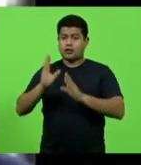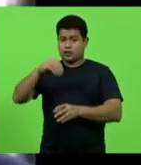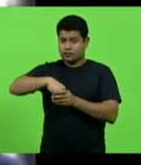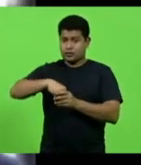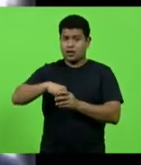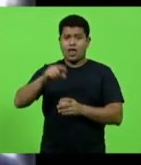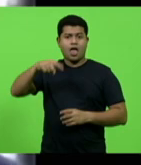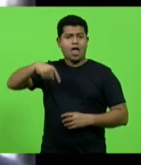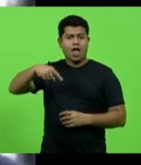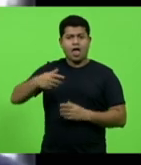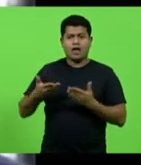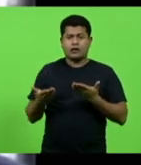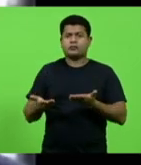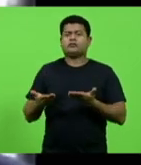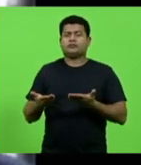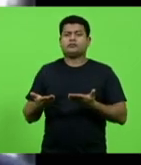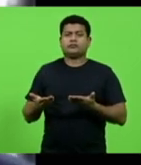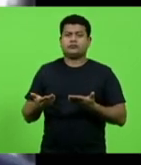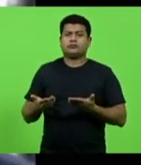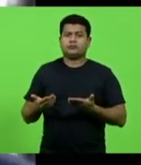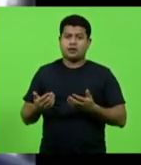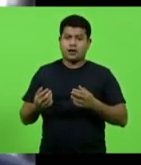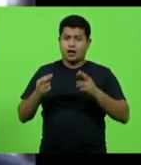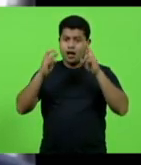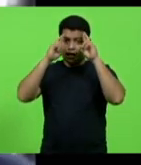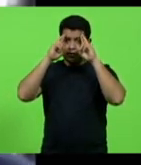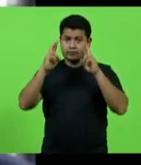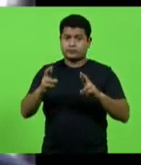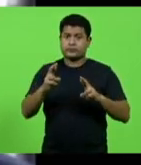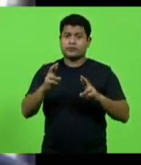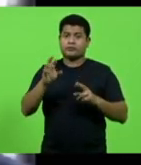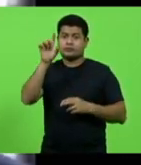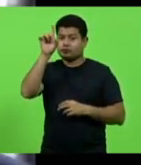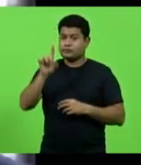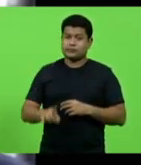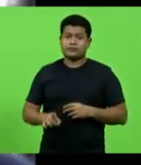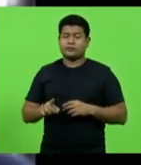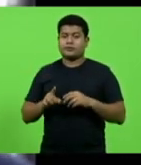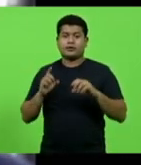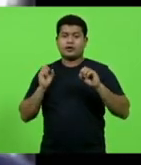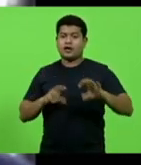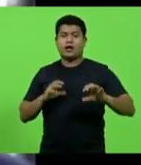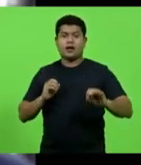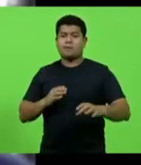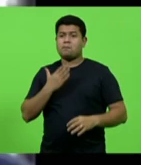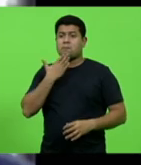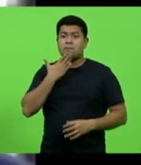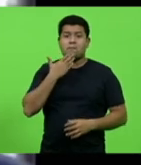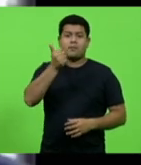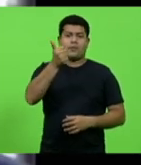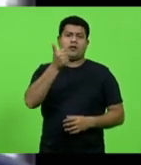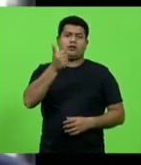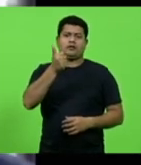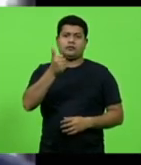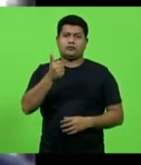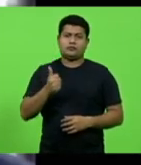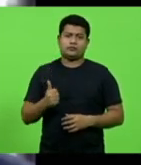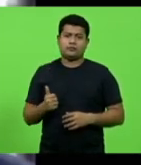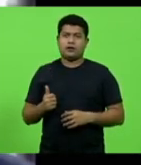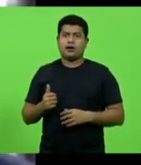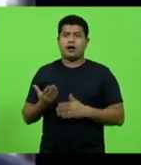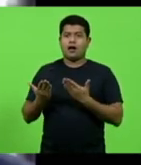uma forma de respeitar o direito à educação, à melhor educação, e não um direito